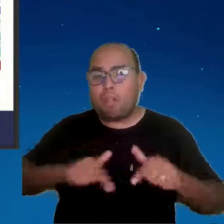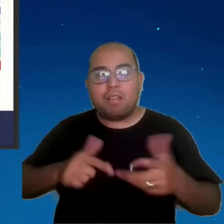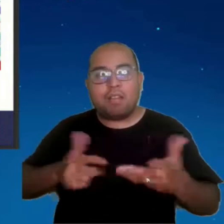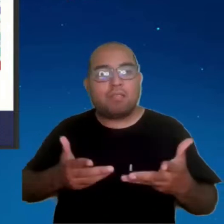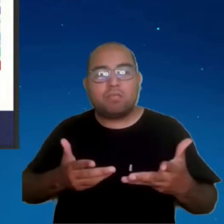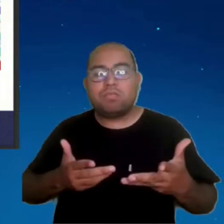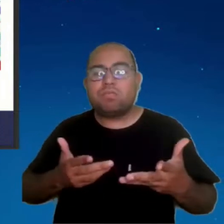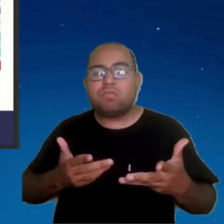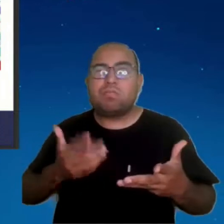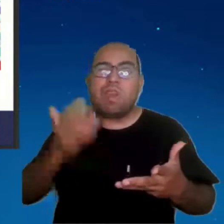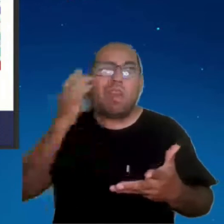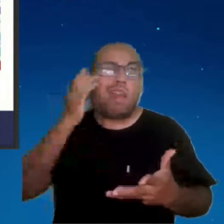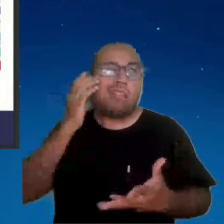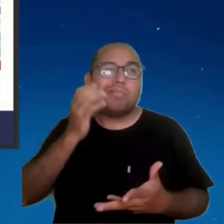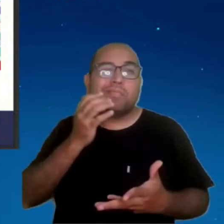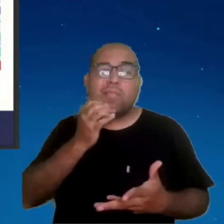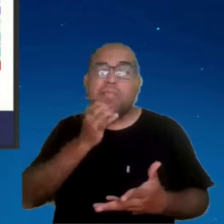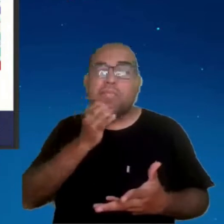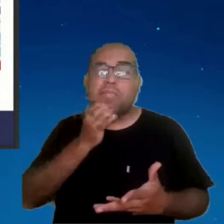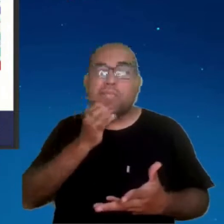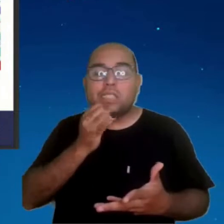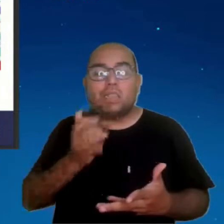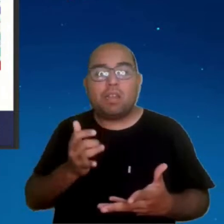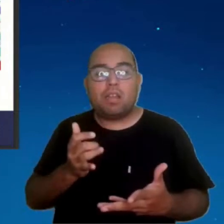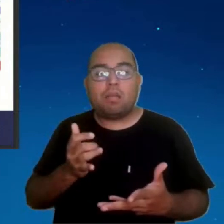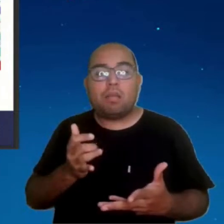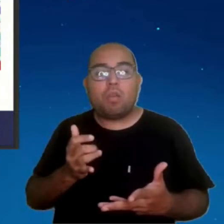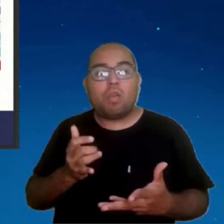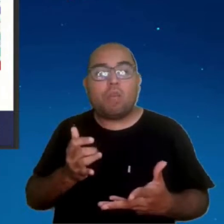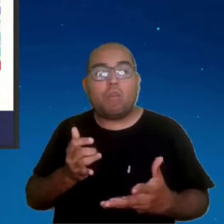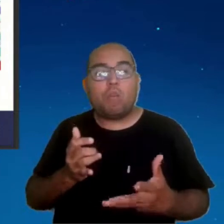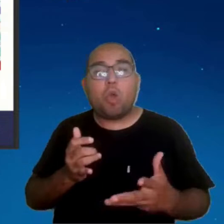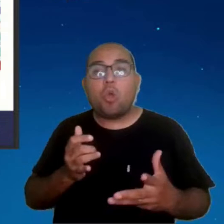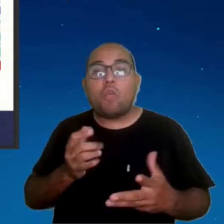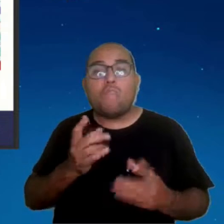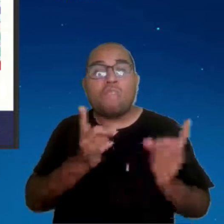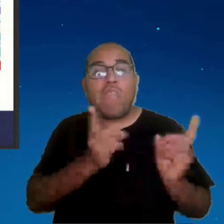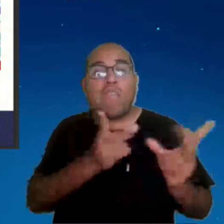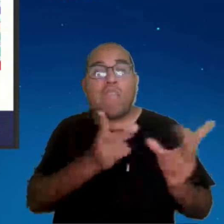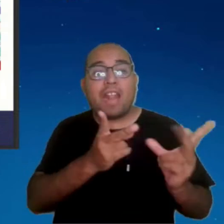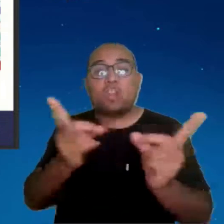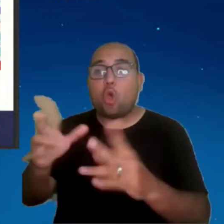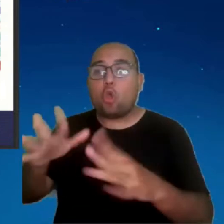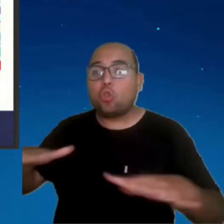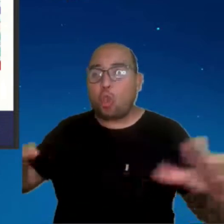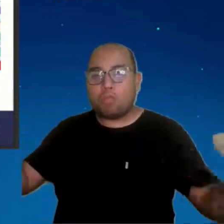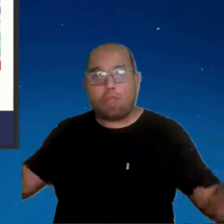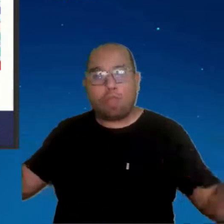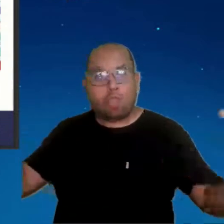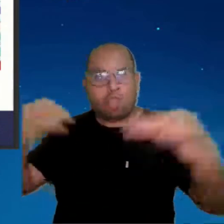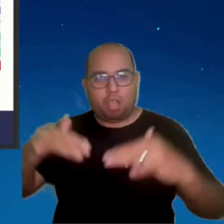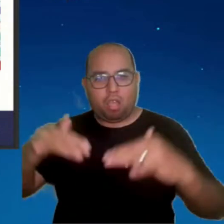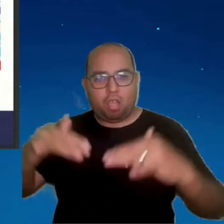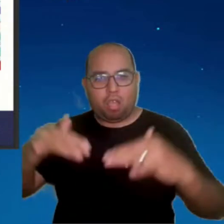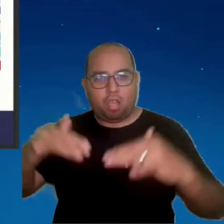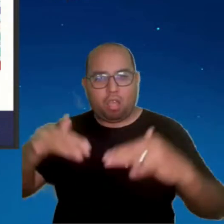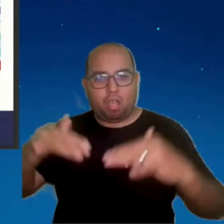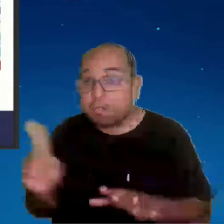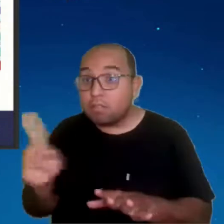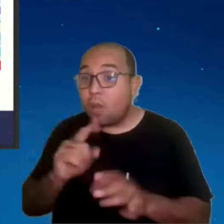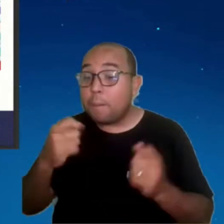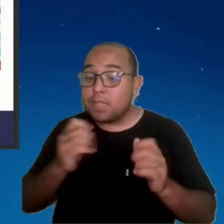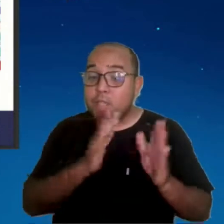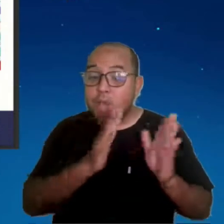fazer um encontro com todos os vendedores. Não é só isso, não adianta fazer um encontro, adianta ter uma rotina